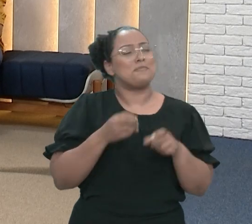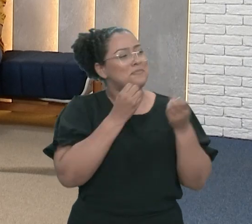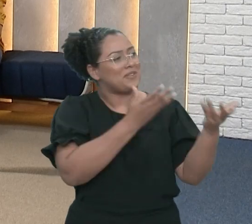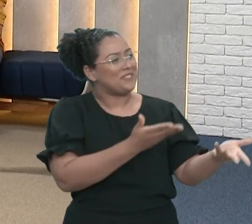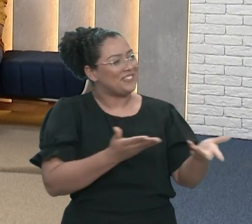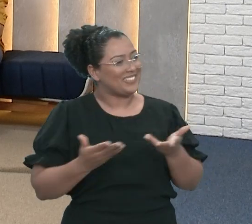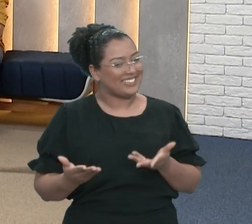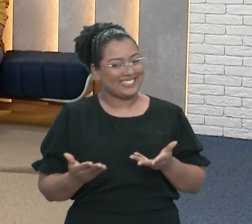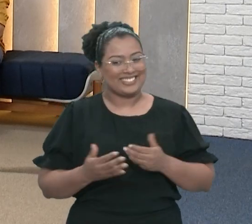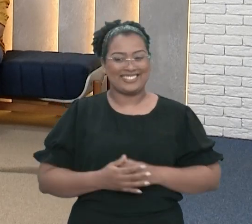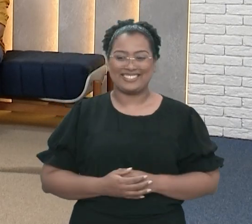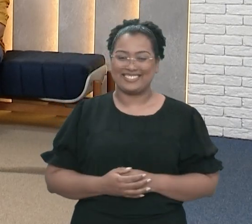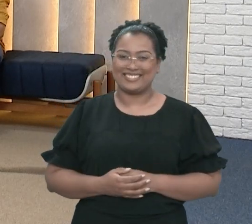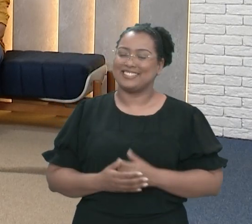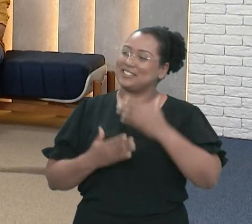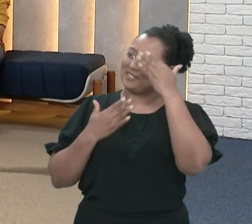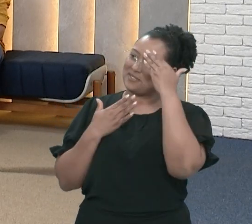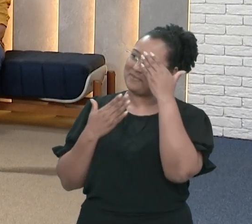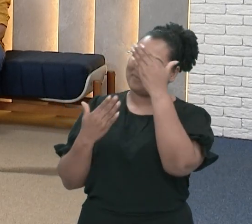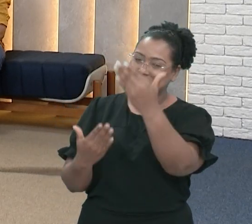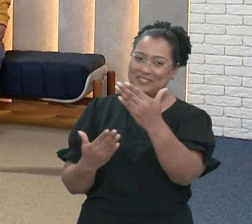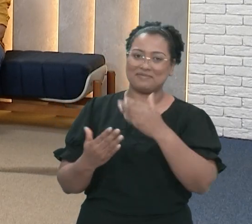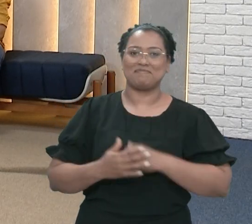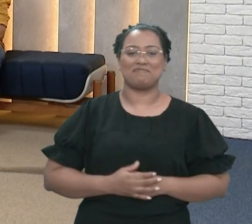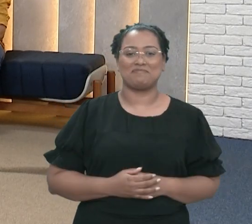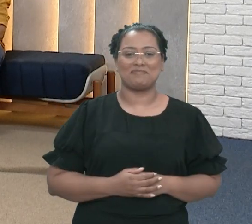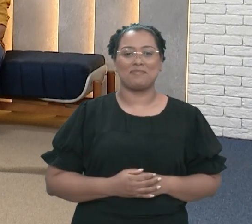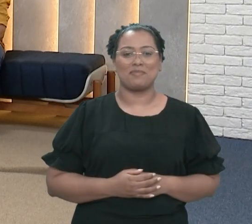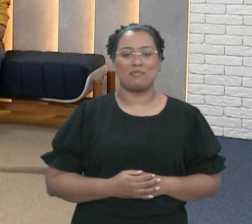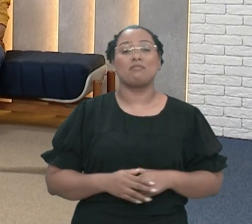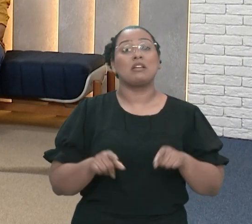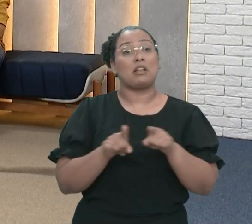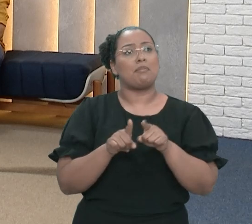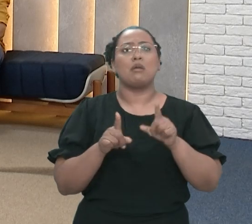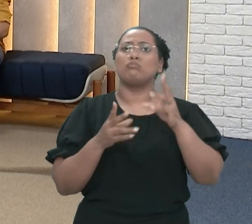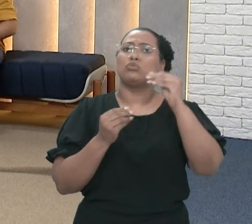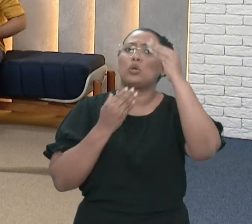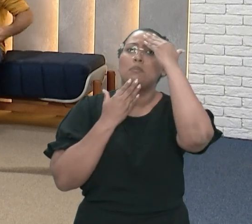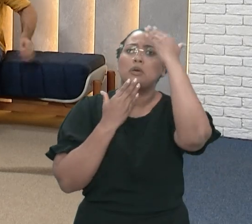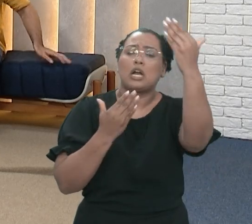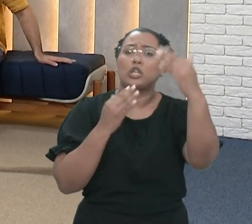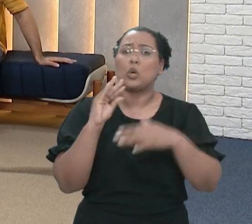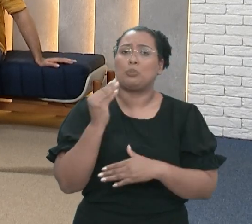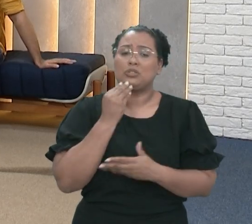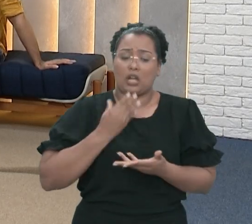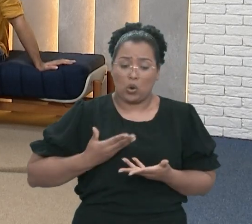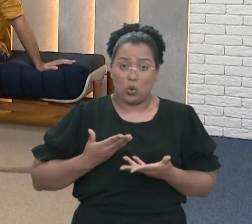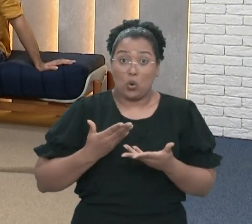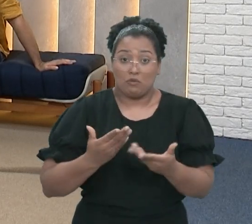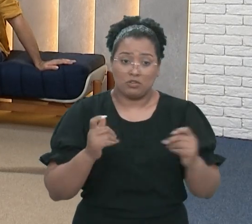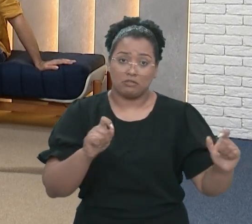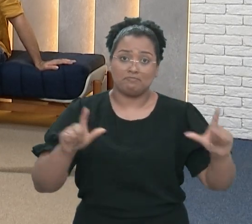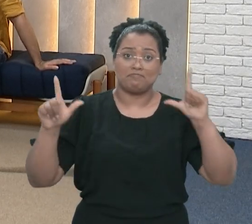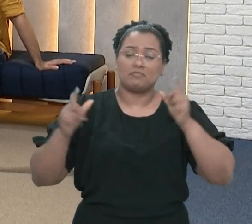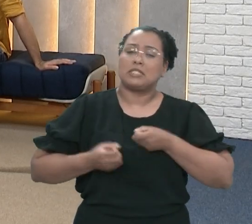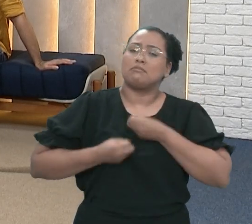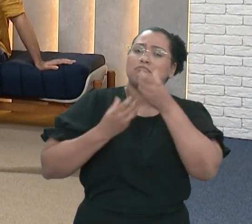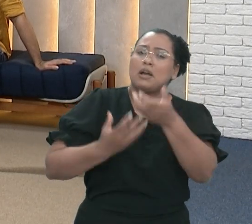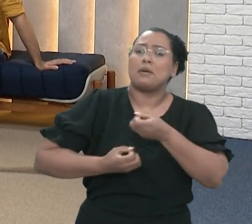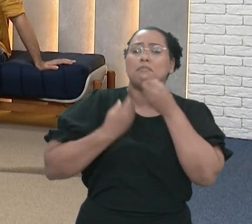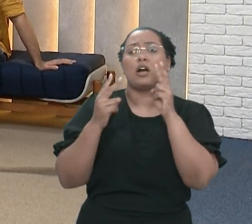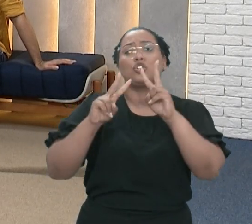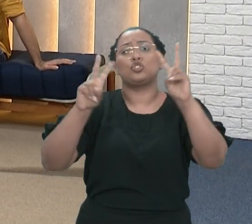bem-vinda. Muito obrigada. Gostaria de agradecer o espaço para falar de um tema tão importante, que é a